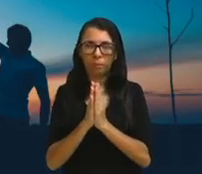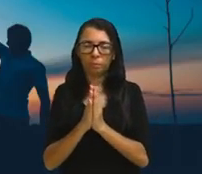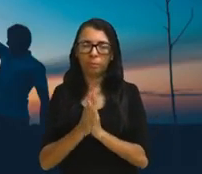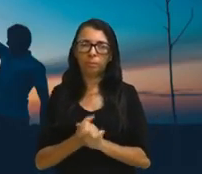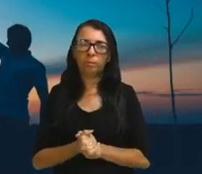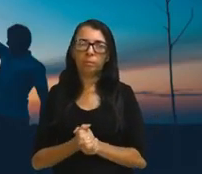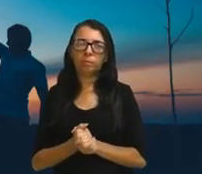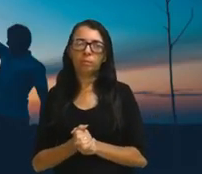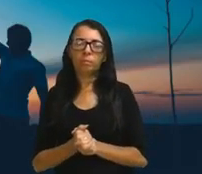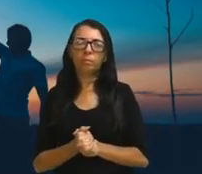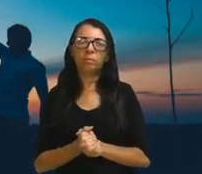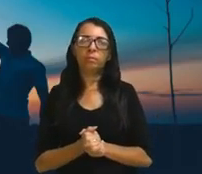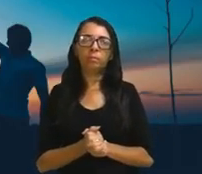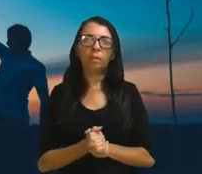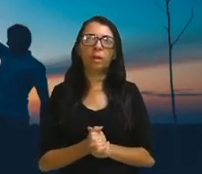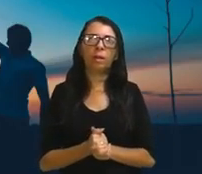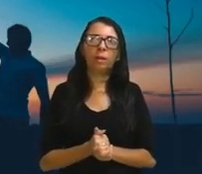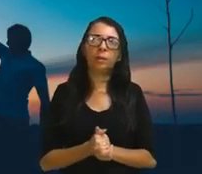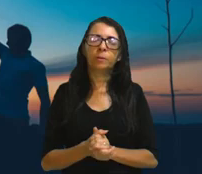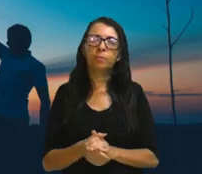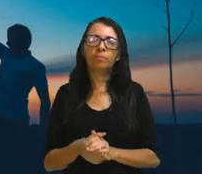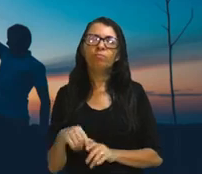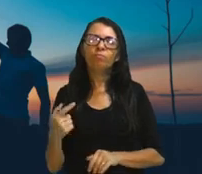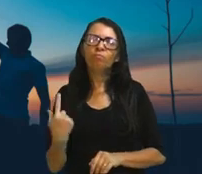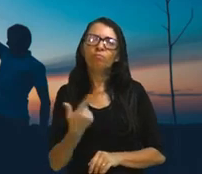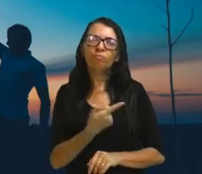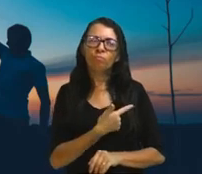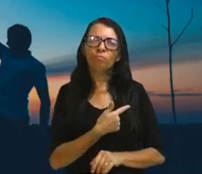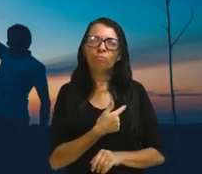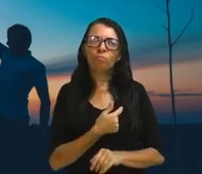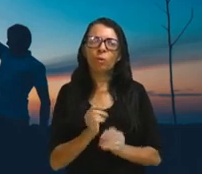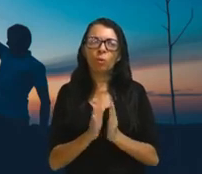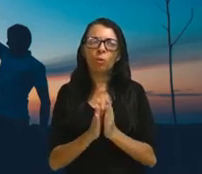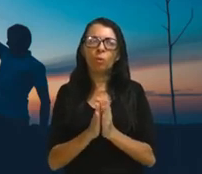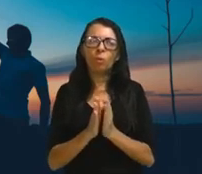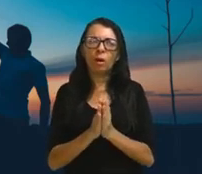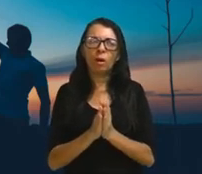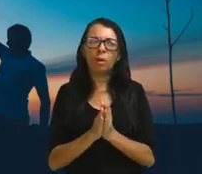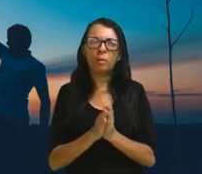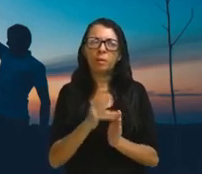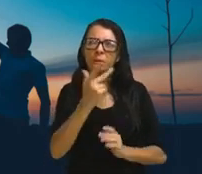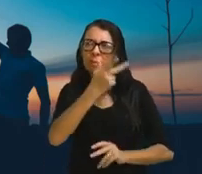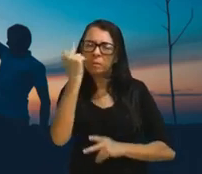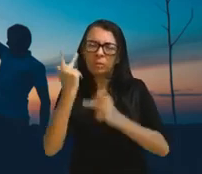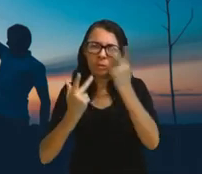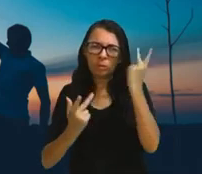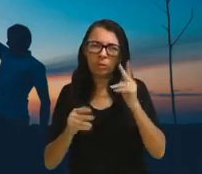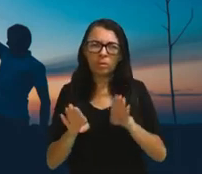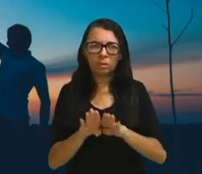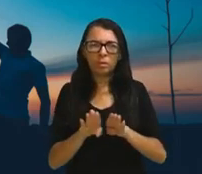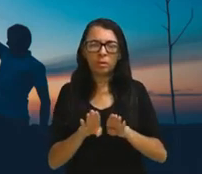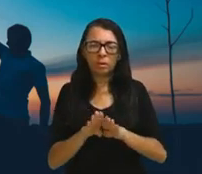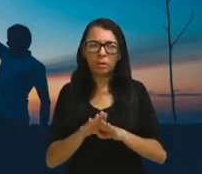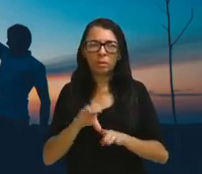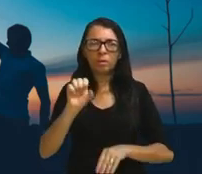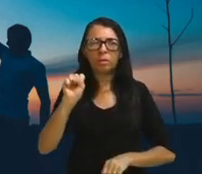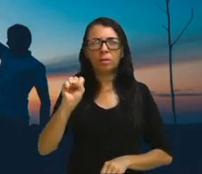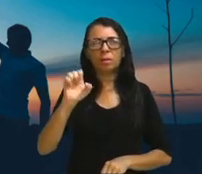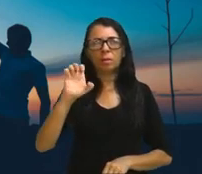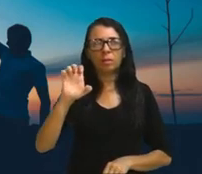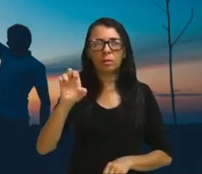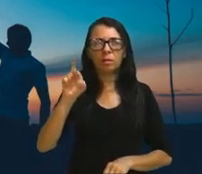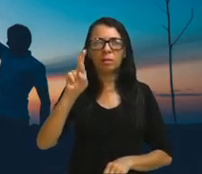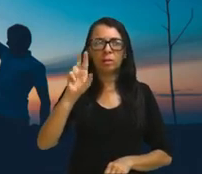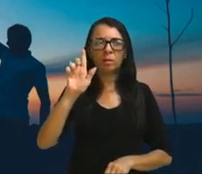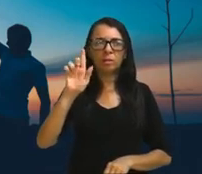e também a mãe da nossa irmã Júnia. Vamos orar por essas vidas. Convido você a curvar a sua